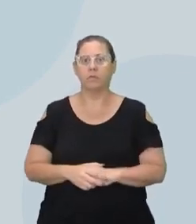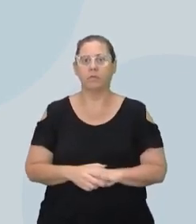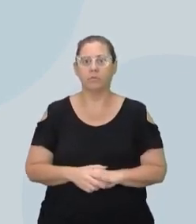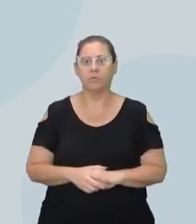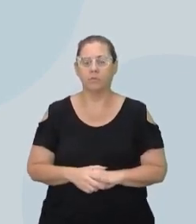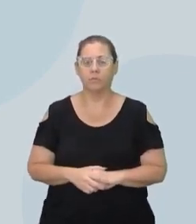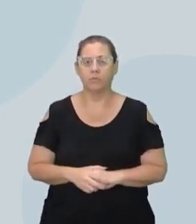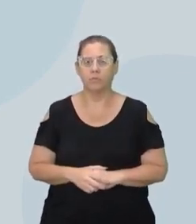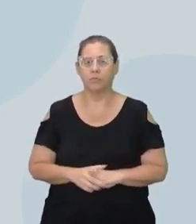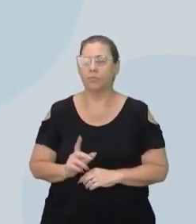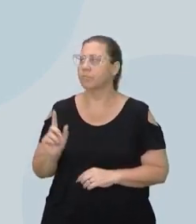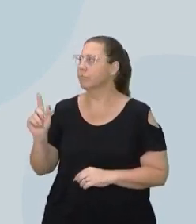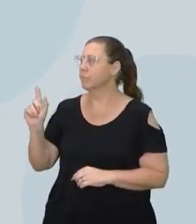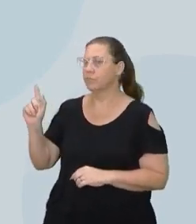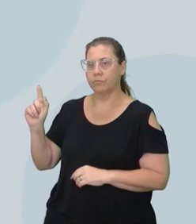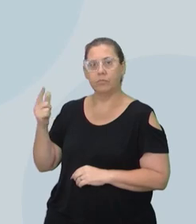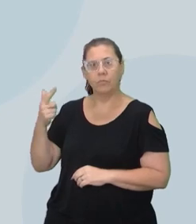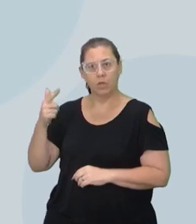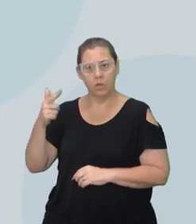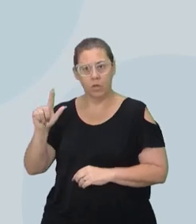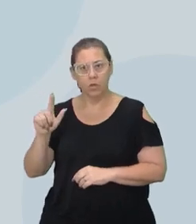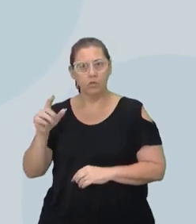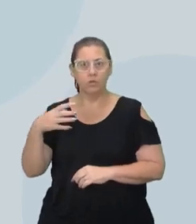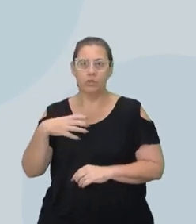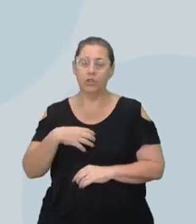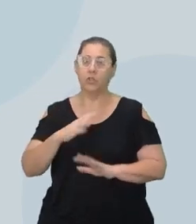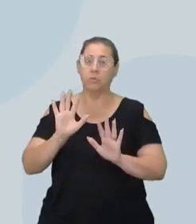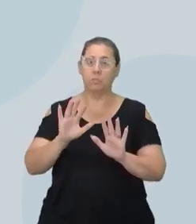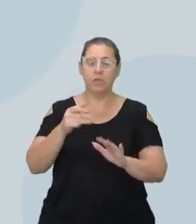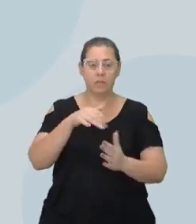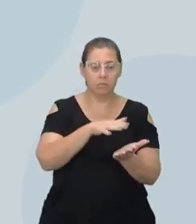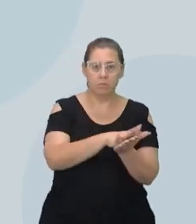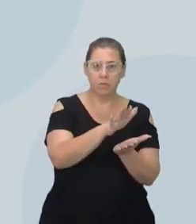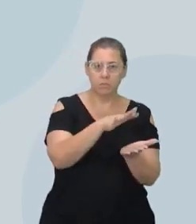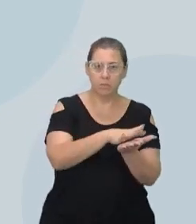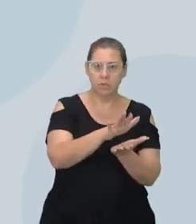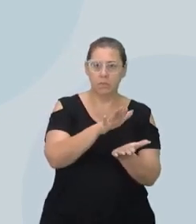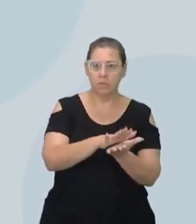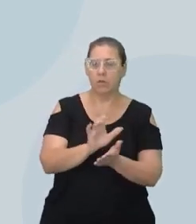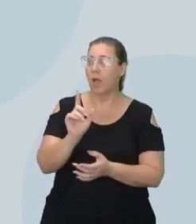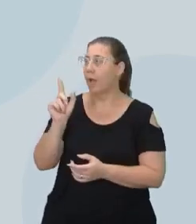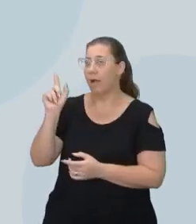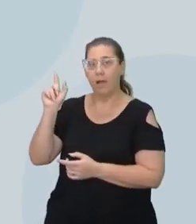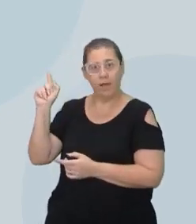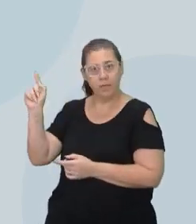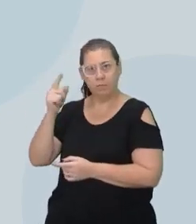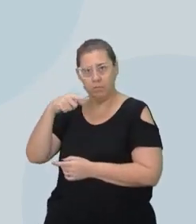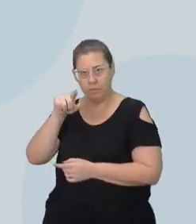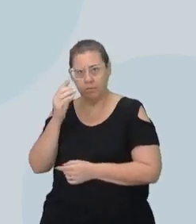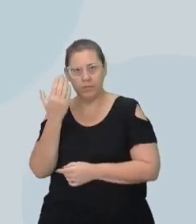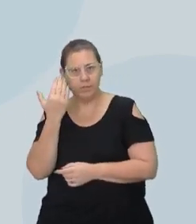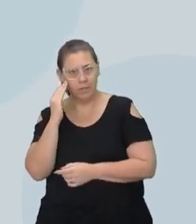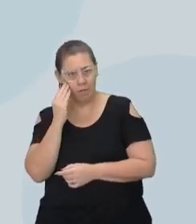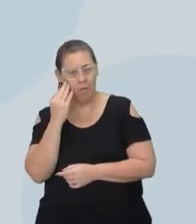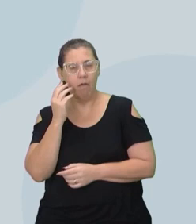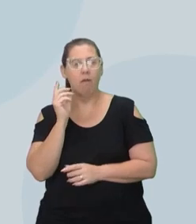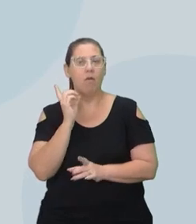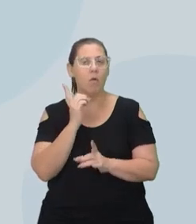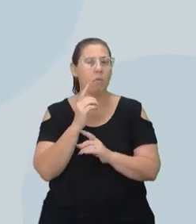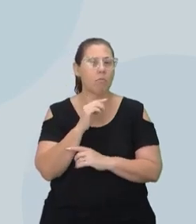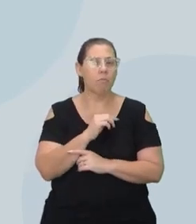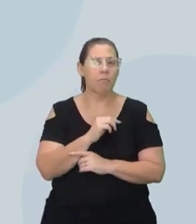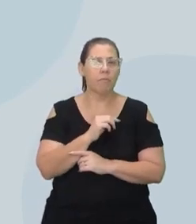fez tem outra carinha, mas quem fez impressa tem essa carinha aí só para vocês se